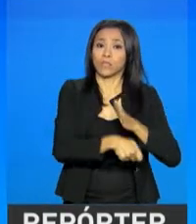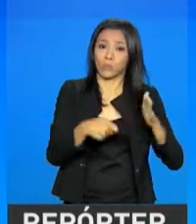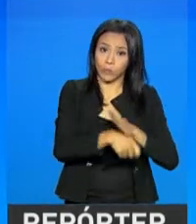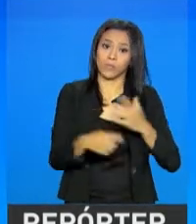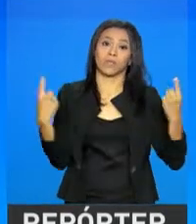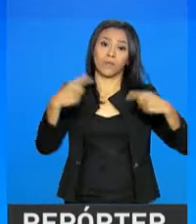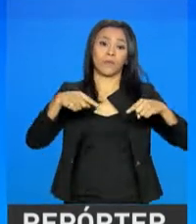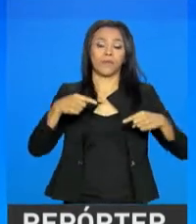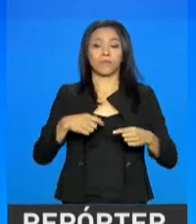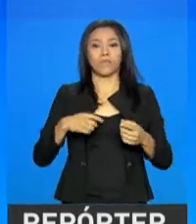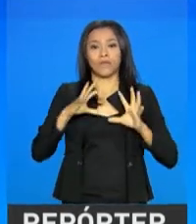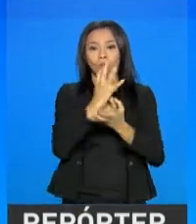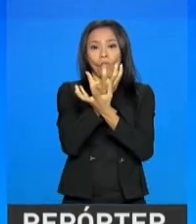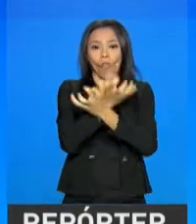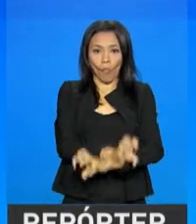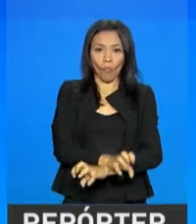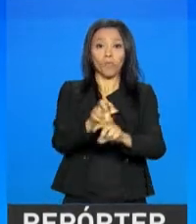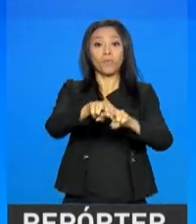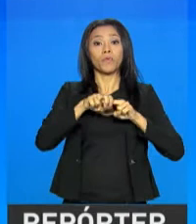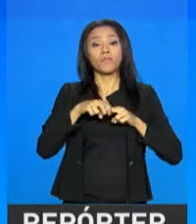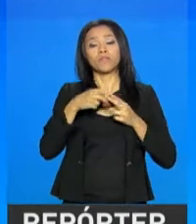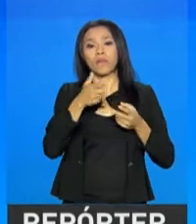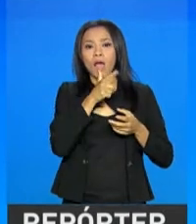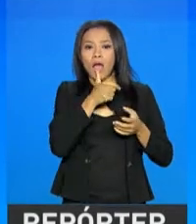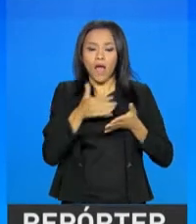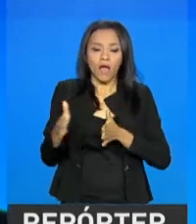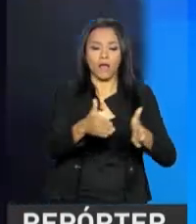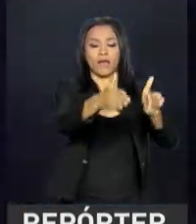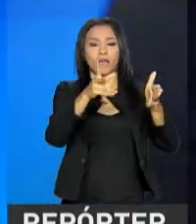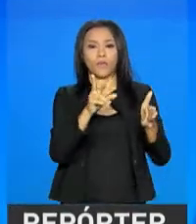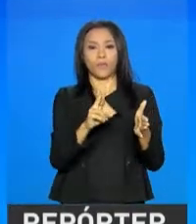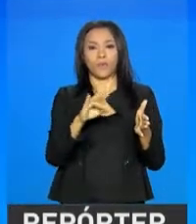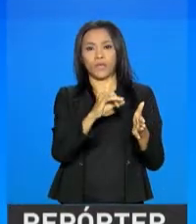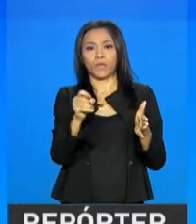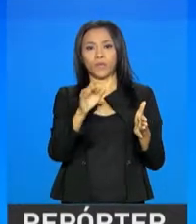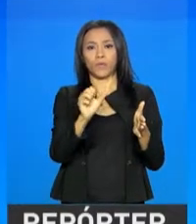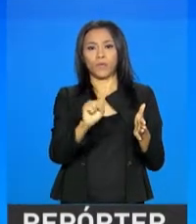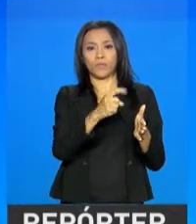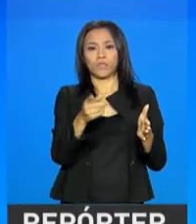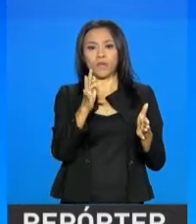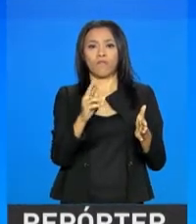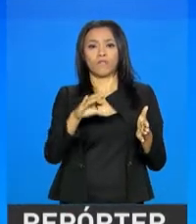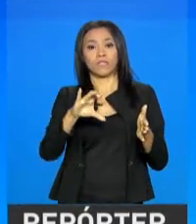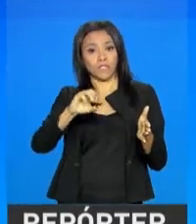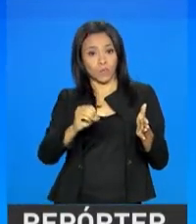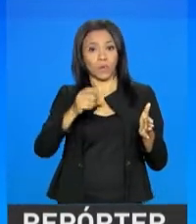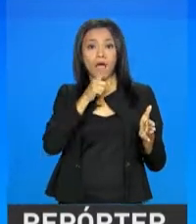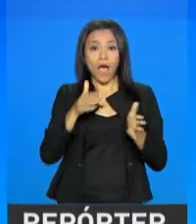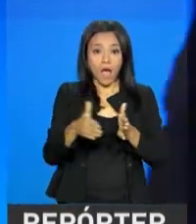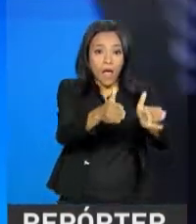na transposição do rio são francisco trata se de projeto antigo que agora